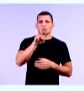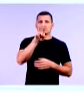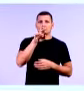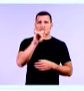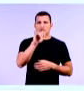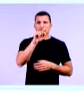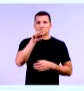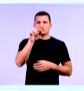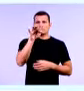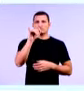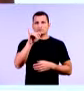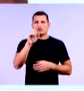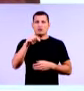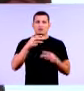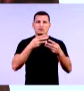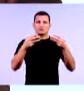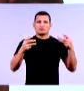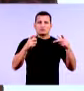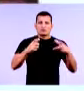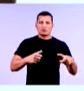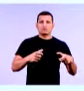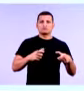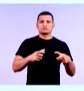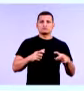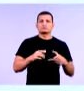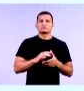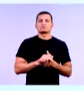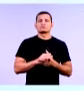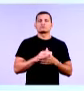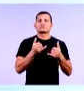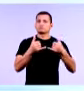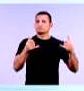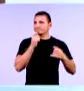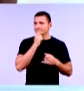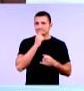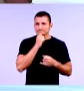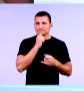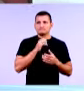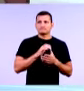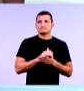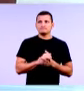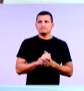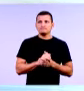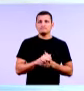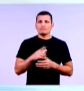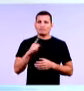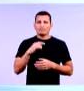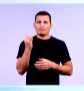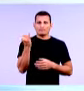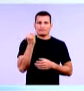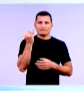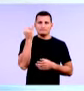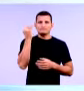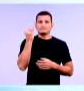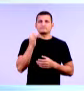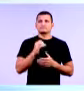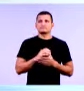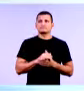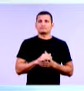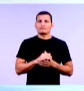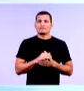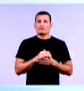significa uma rede local sem fio. Ora, como foi colocado, né, e é importante, vamos dizer assim, a gente